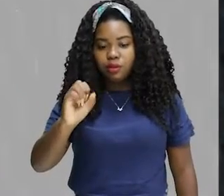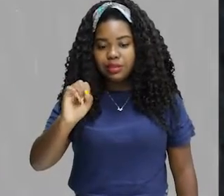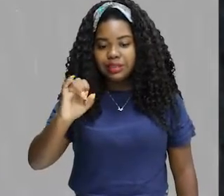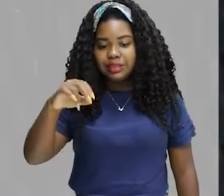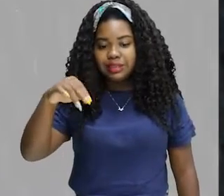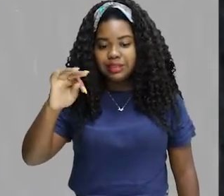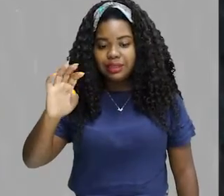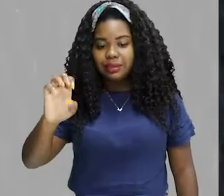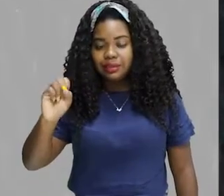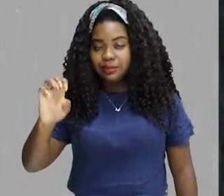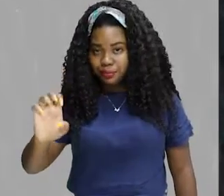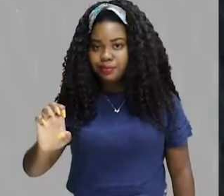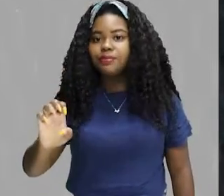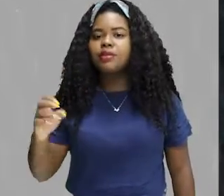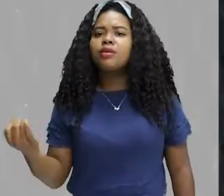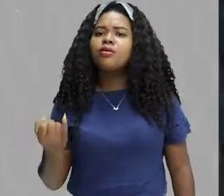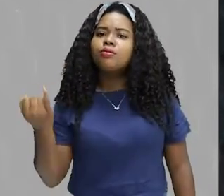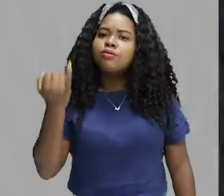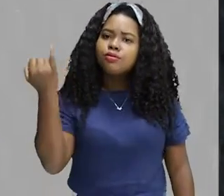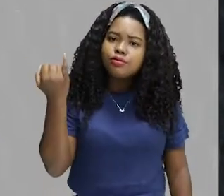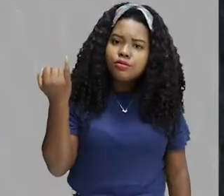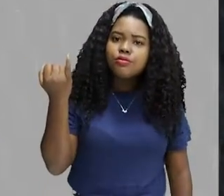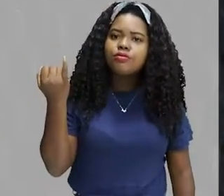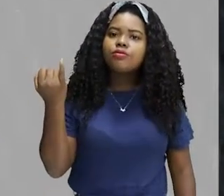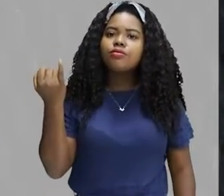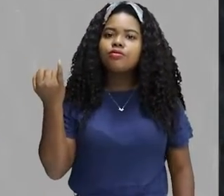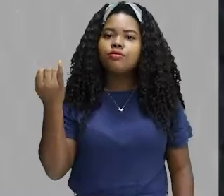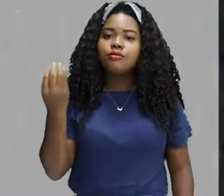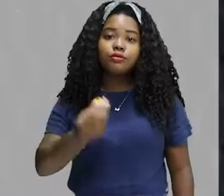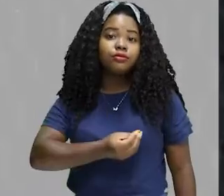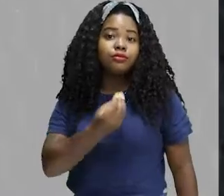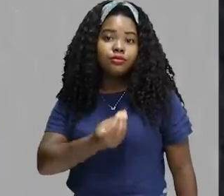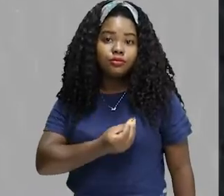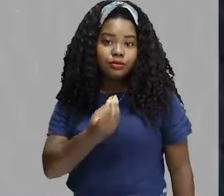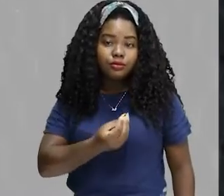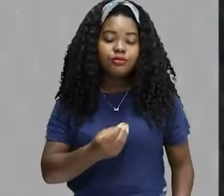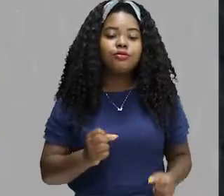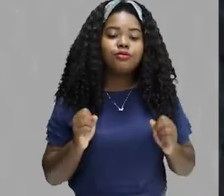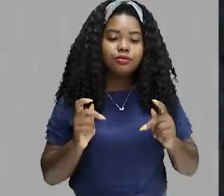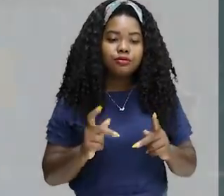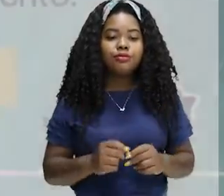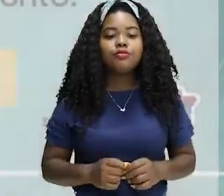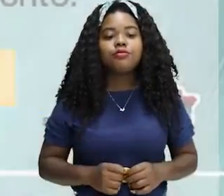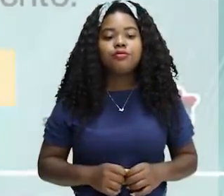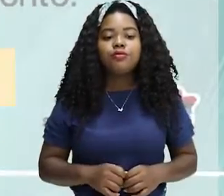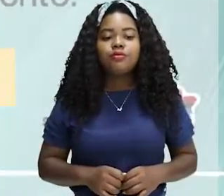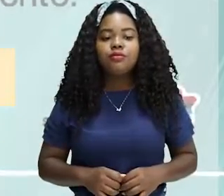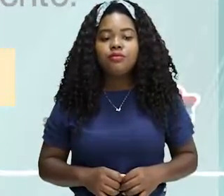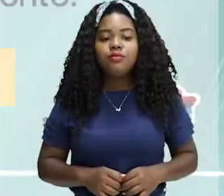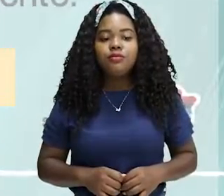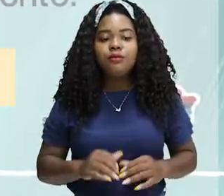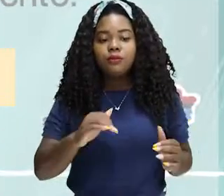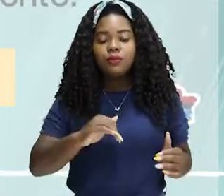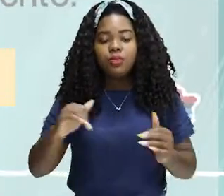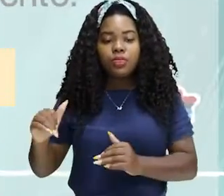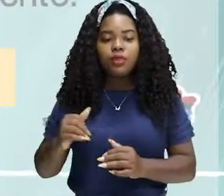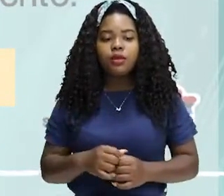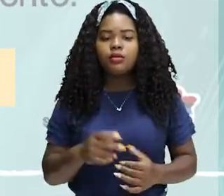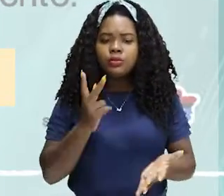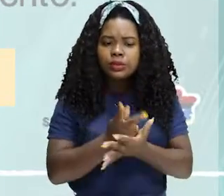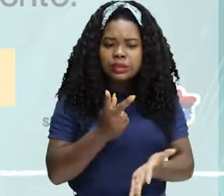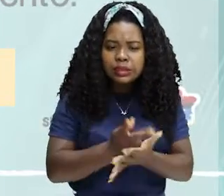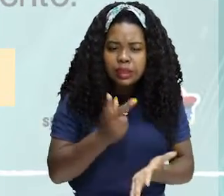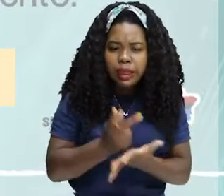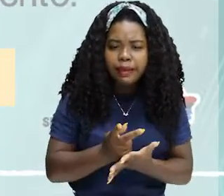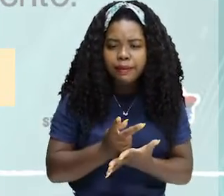extremamente importante para a manutenção da vida, ok? Então, em todas as reações químicas,